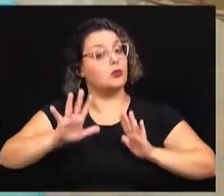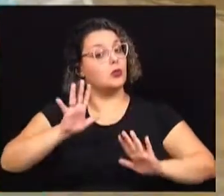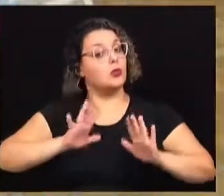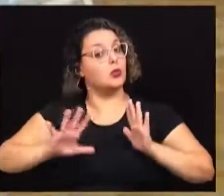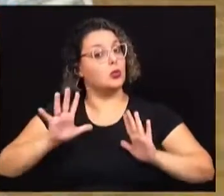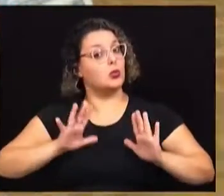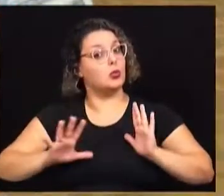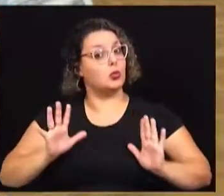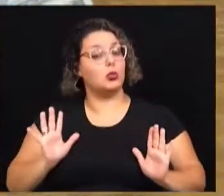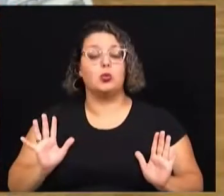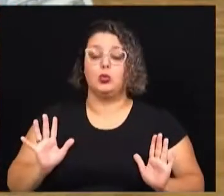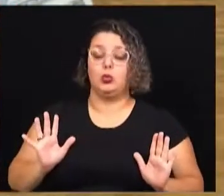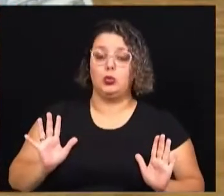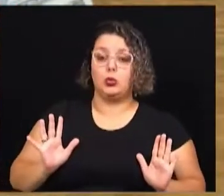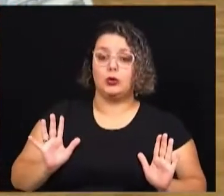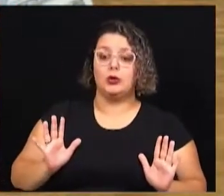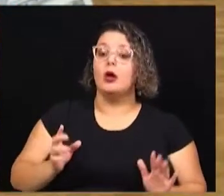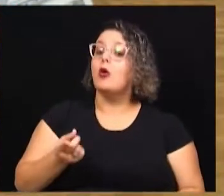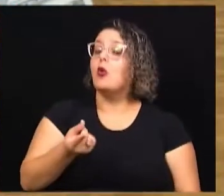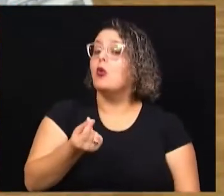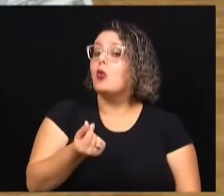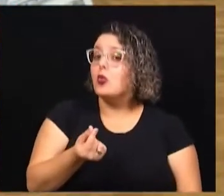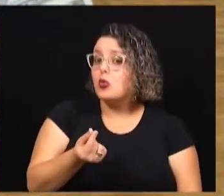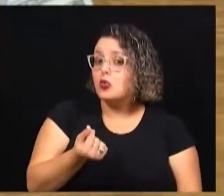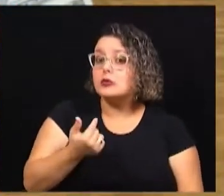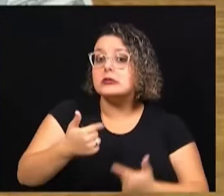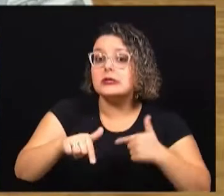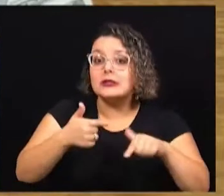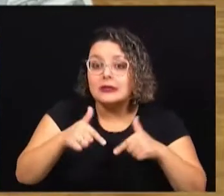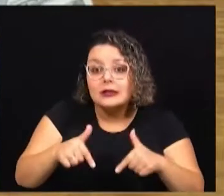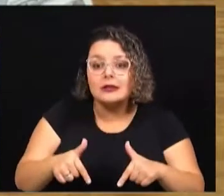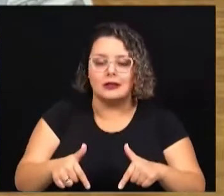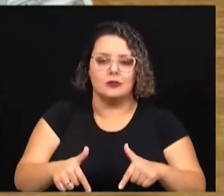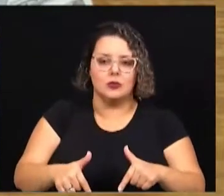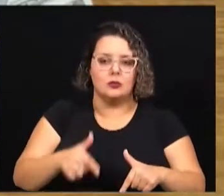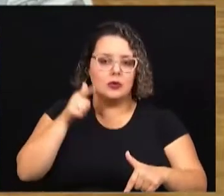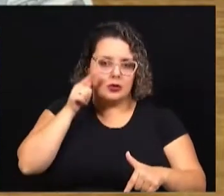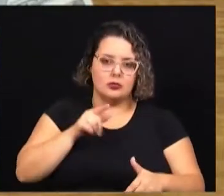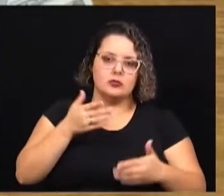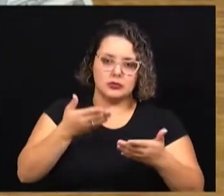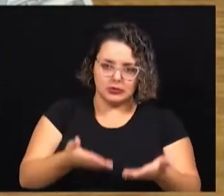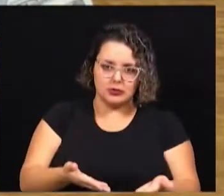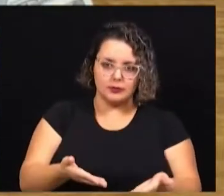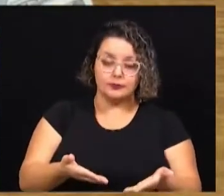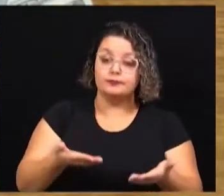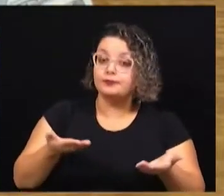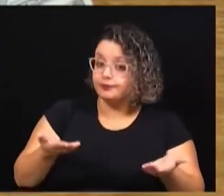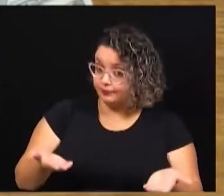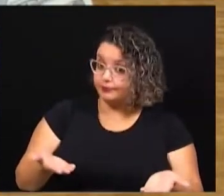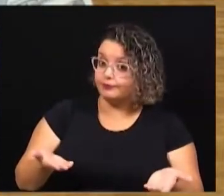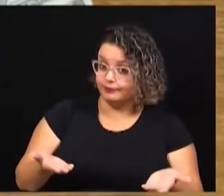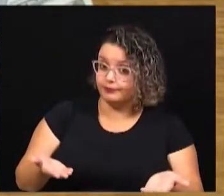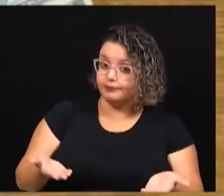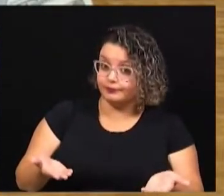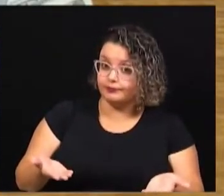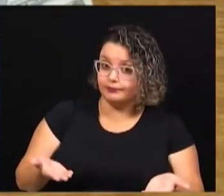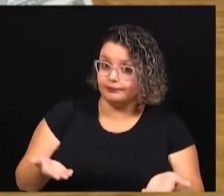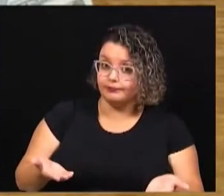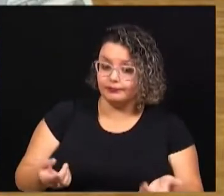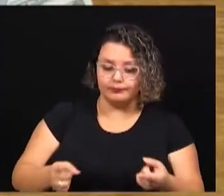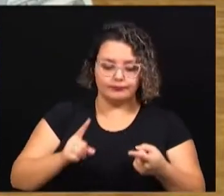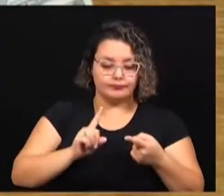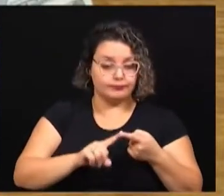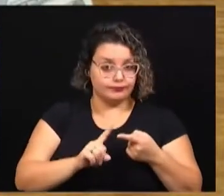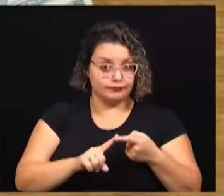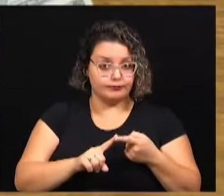cuidado com isso, porque é um dinheiro que você trabalhou muito para conseguir. Então,